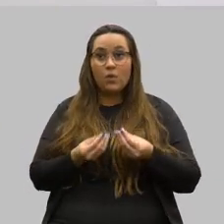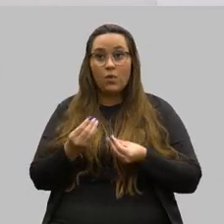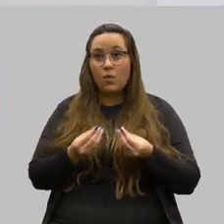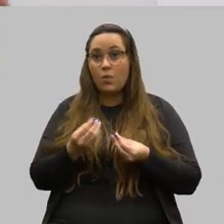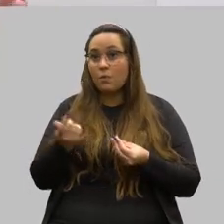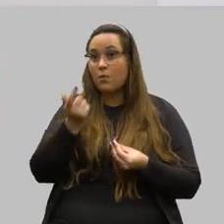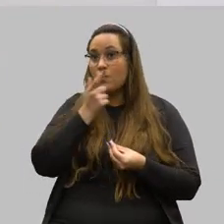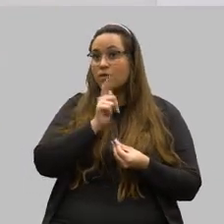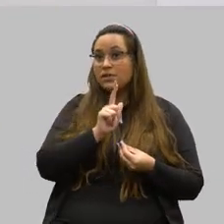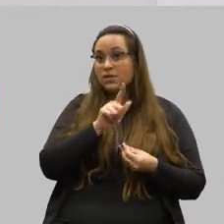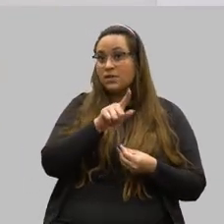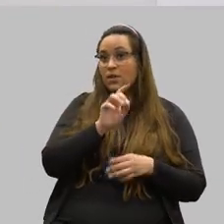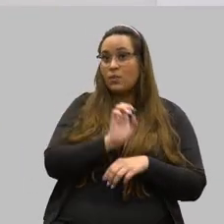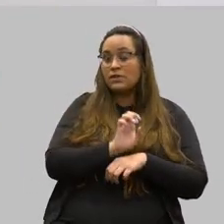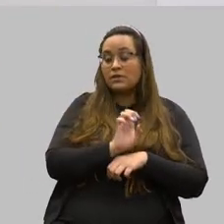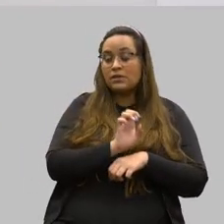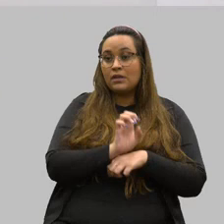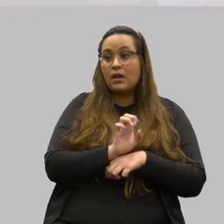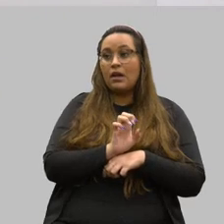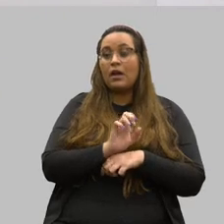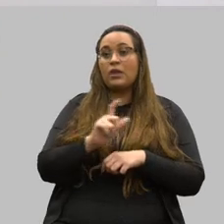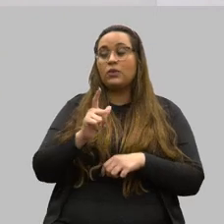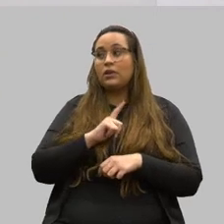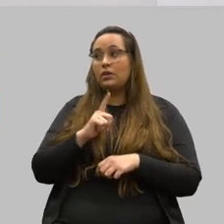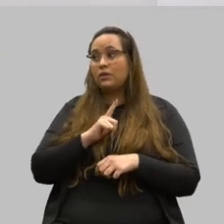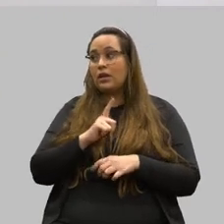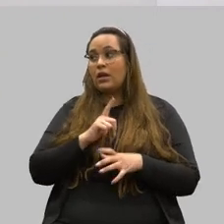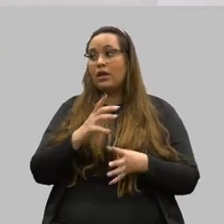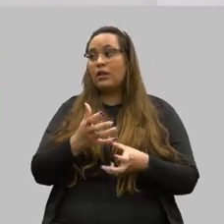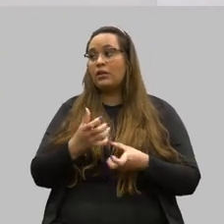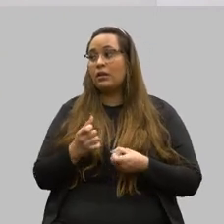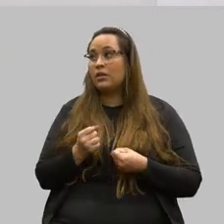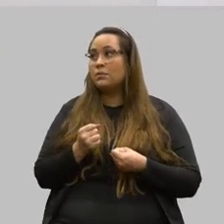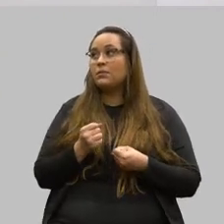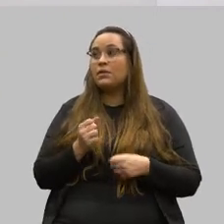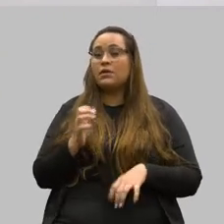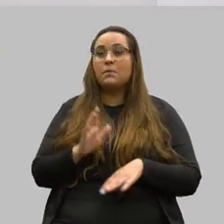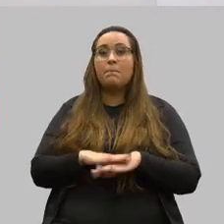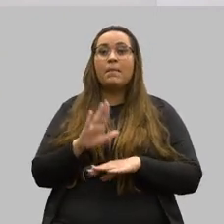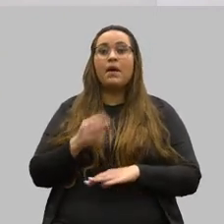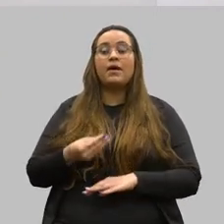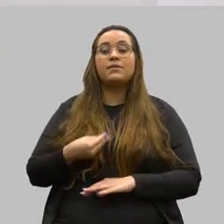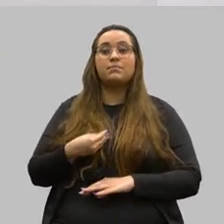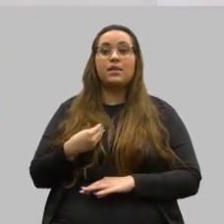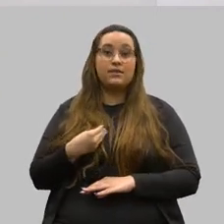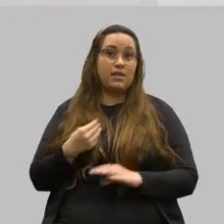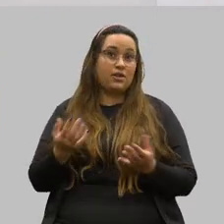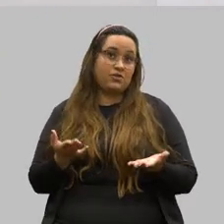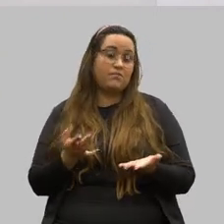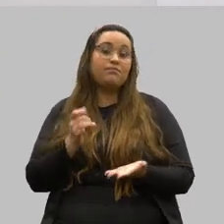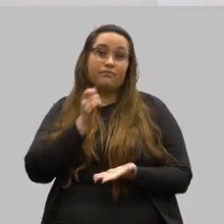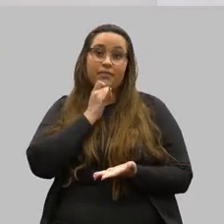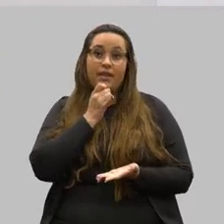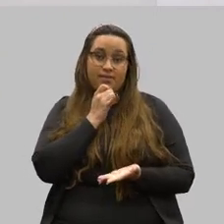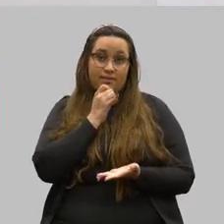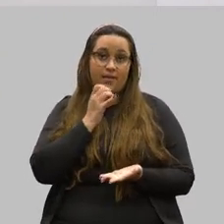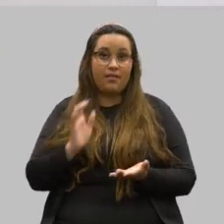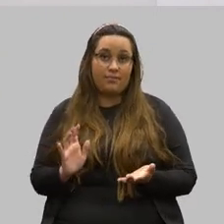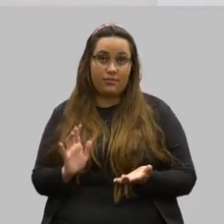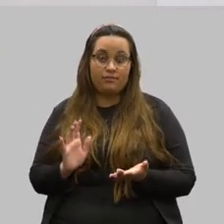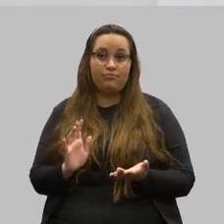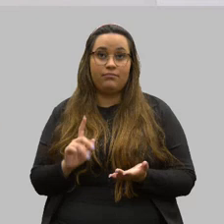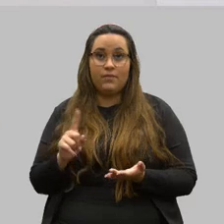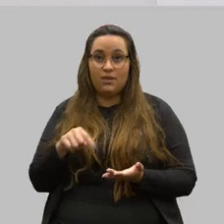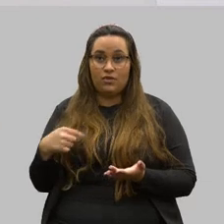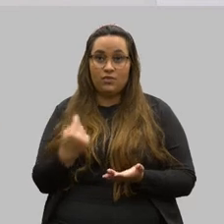estado consiga atender aquilo que é cada vez mais presente na nossa vida que são os ex os eventos extremos nós vamos enfrentar